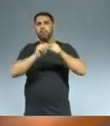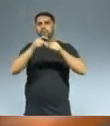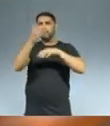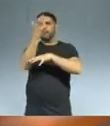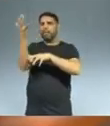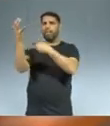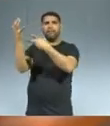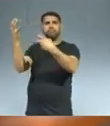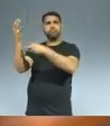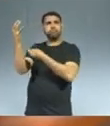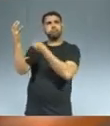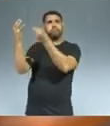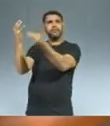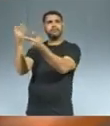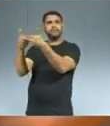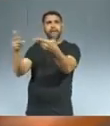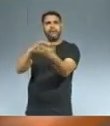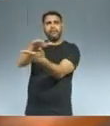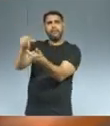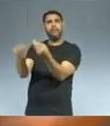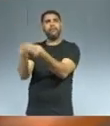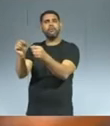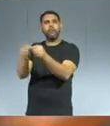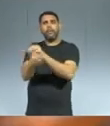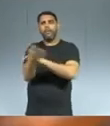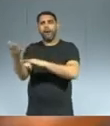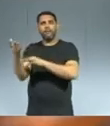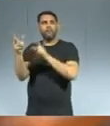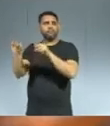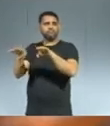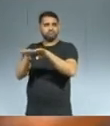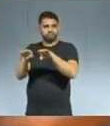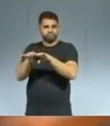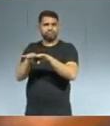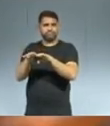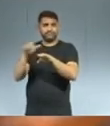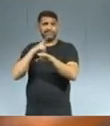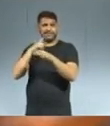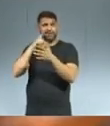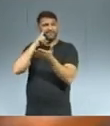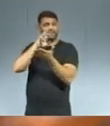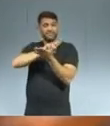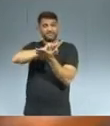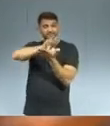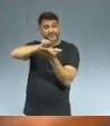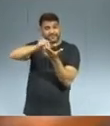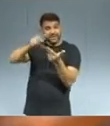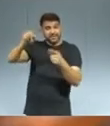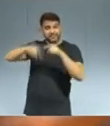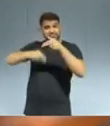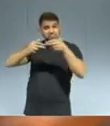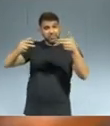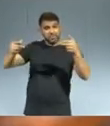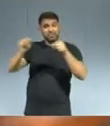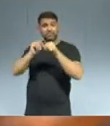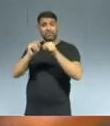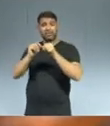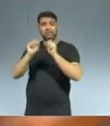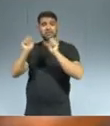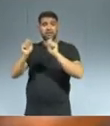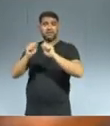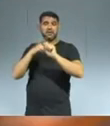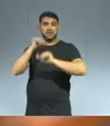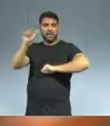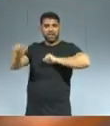dessa natureza esta região tem para oferecer ao mundo certamente a nós temos dezenas senão centenas não é de